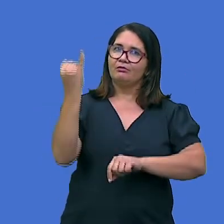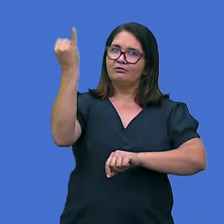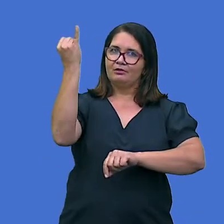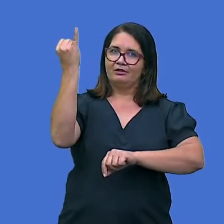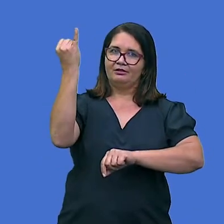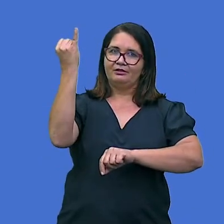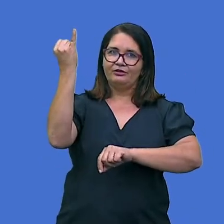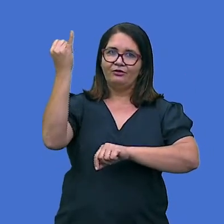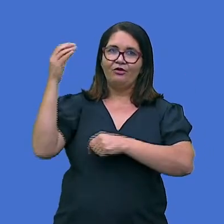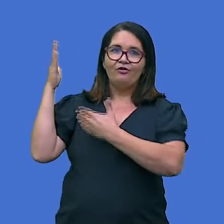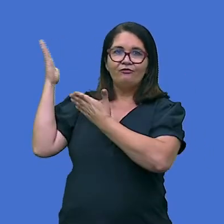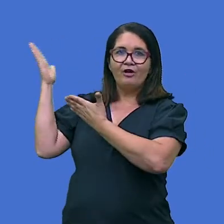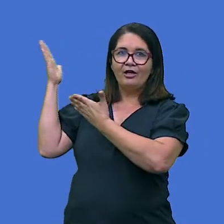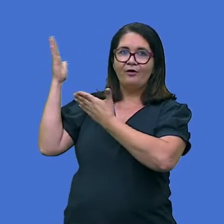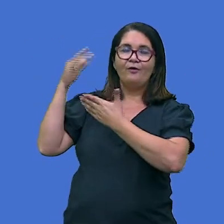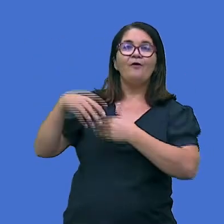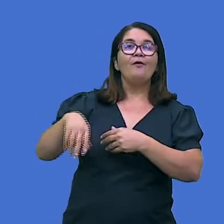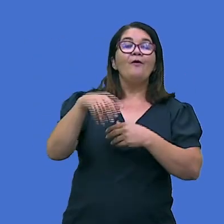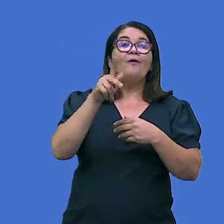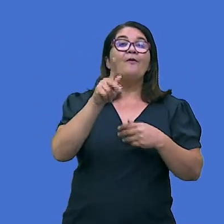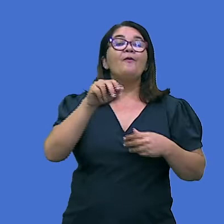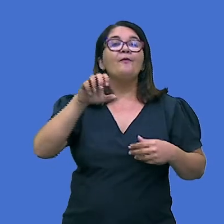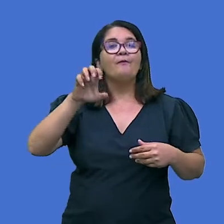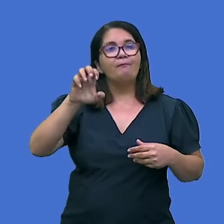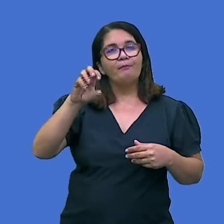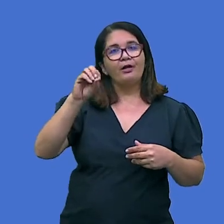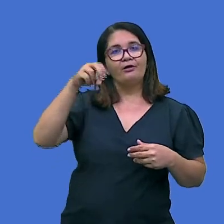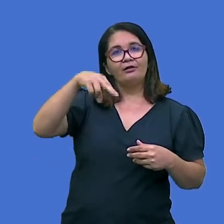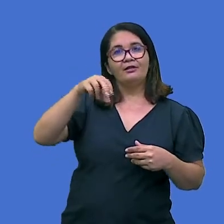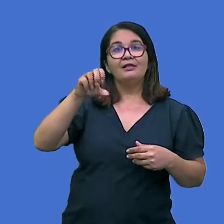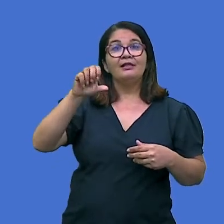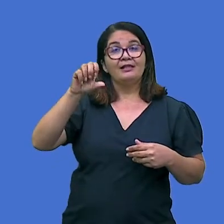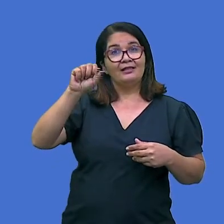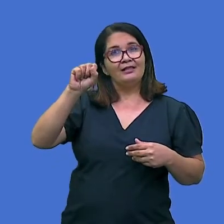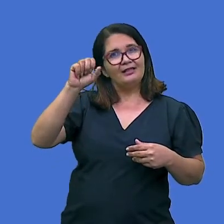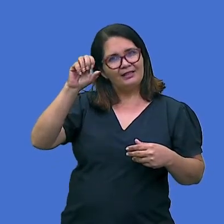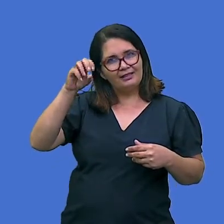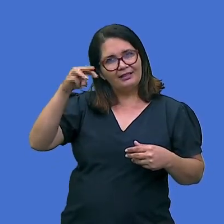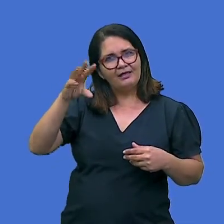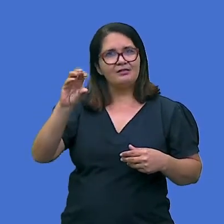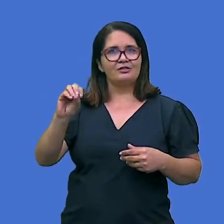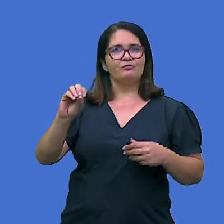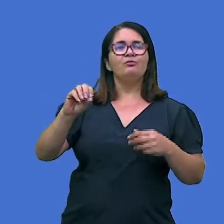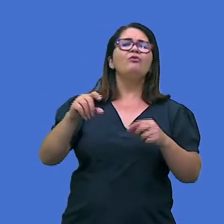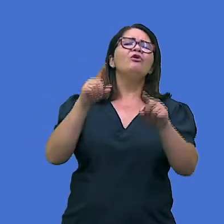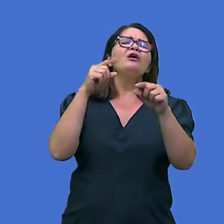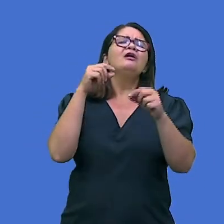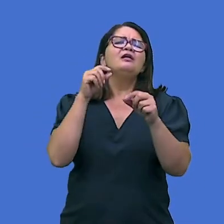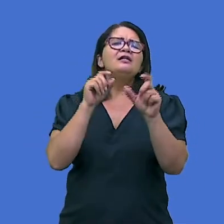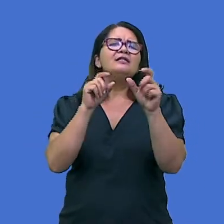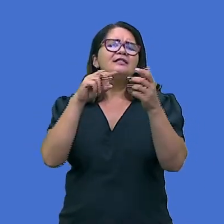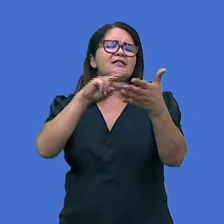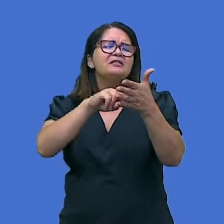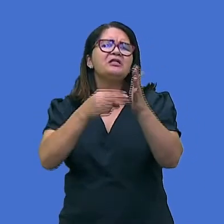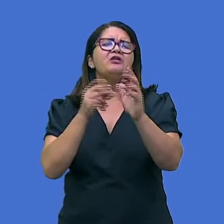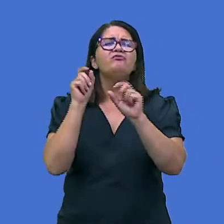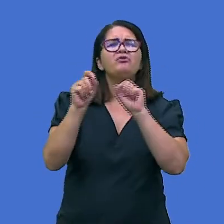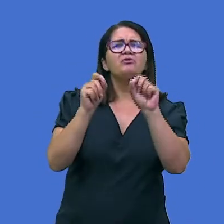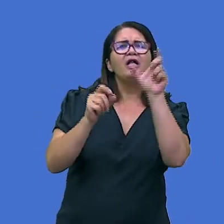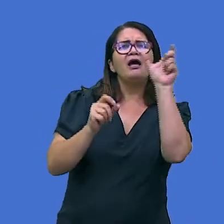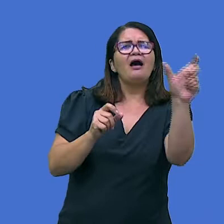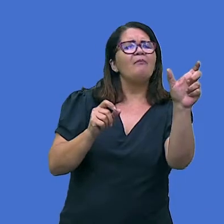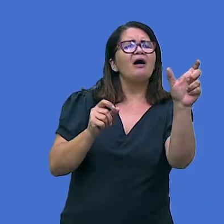o pleonasmo, que é a repetição da palavra ou da ideia contida nela